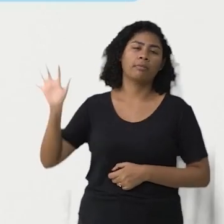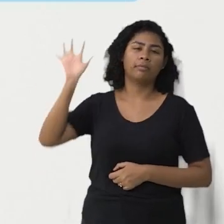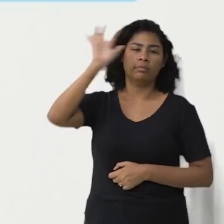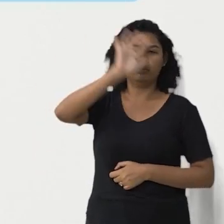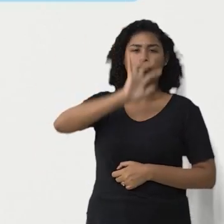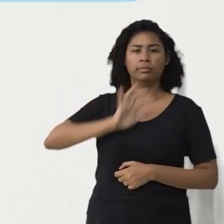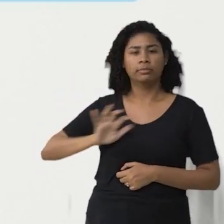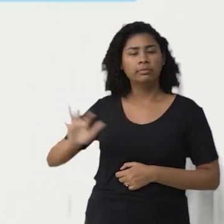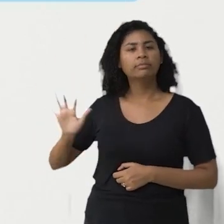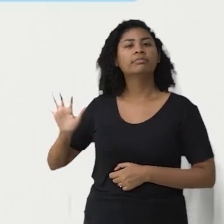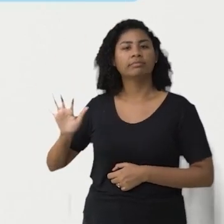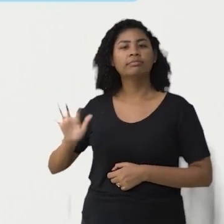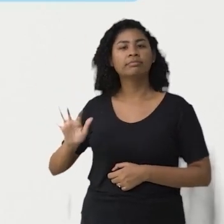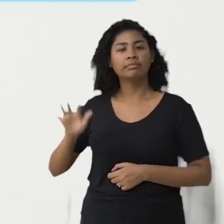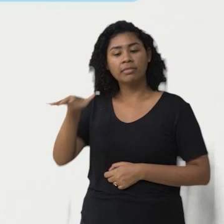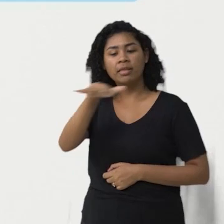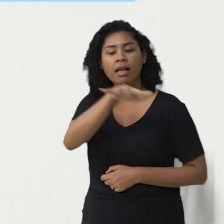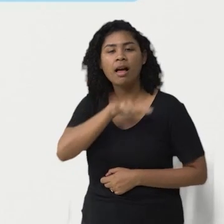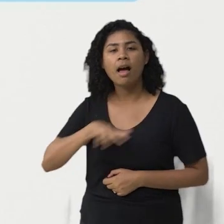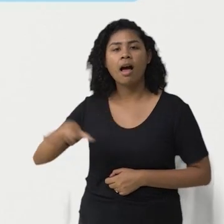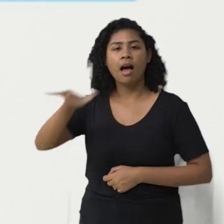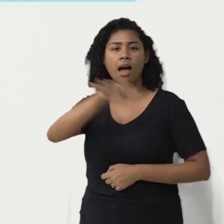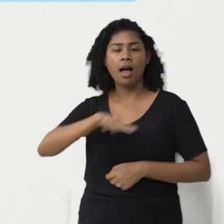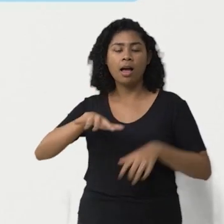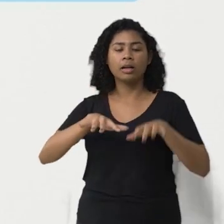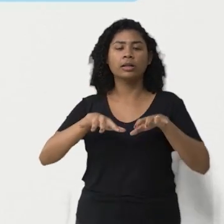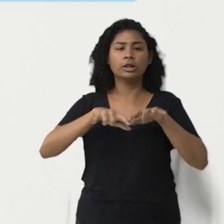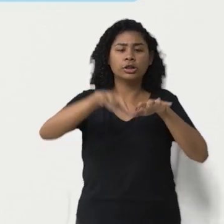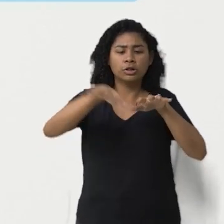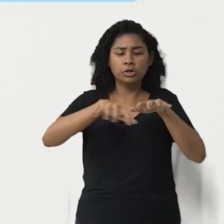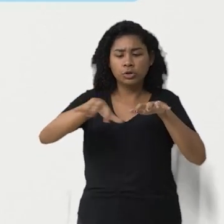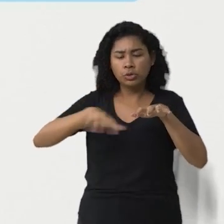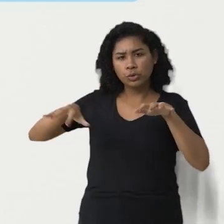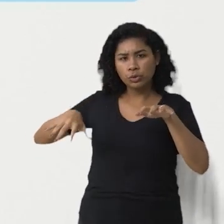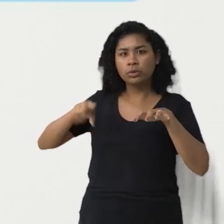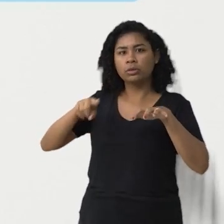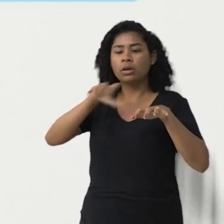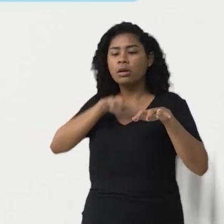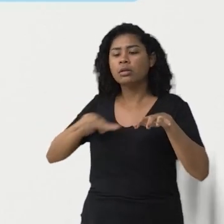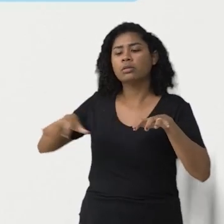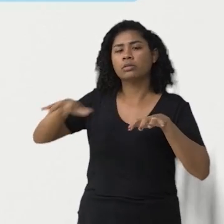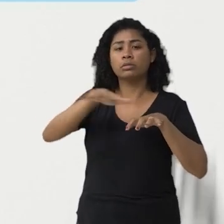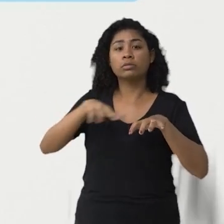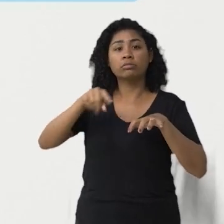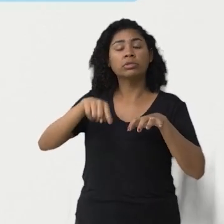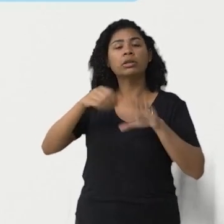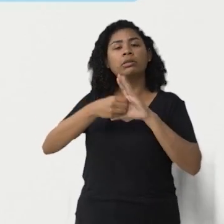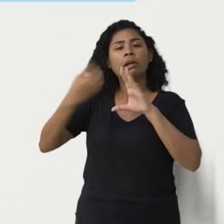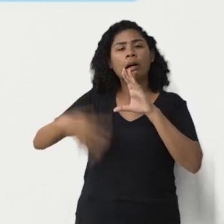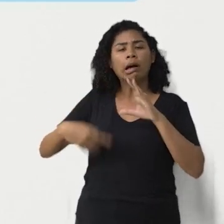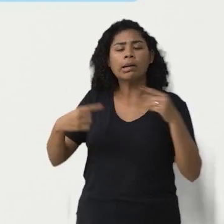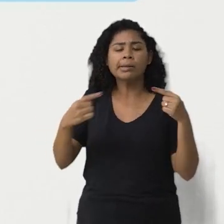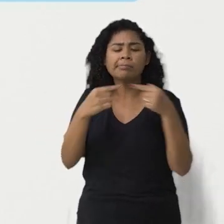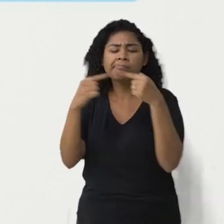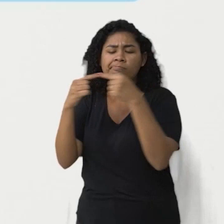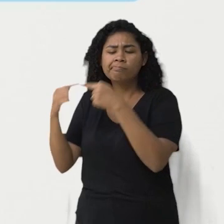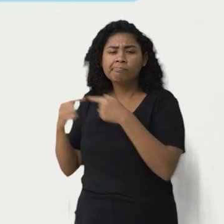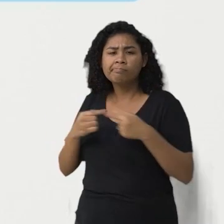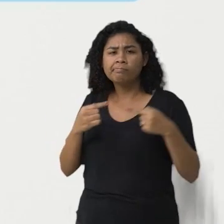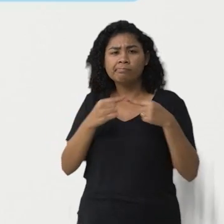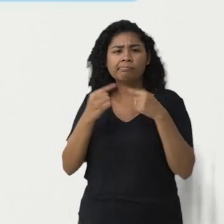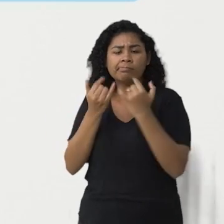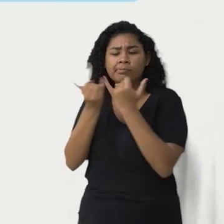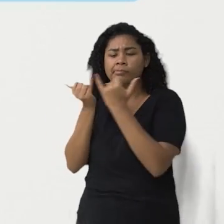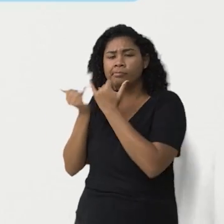ou território em áreas divididas com características comuns, né? Por que será que o IBGE